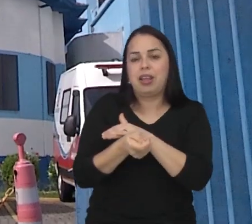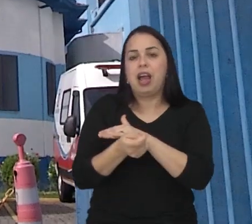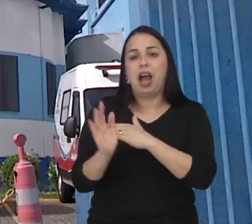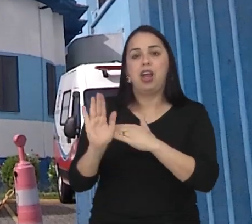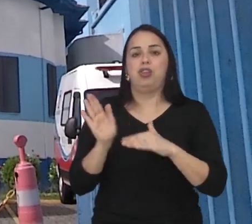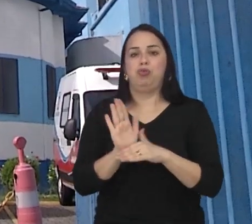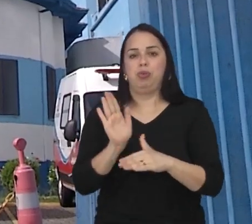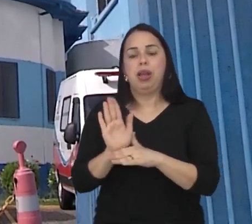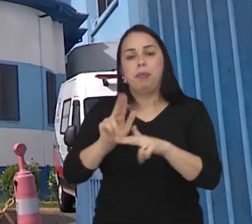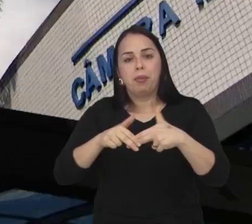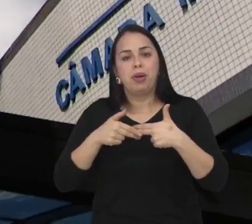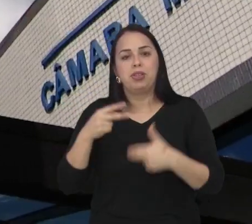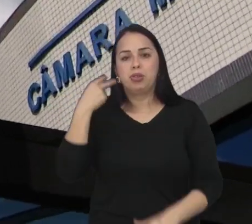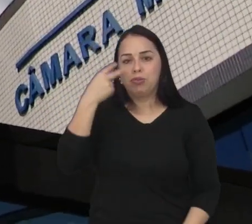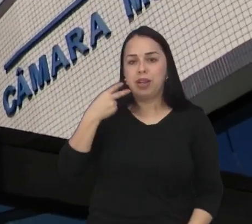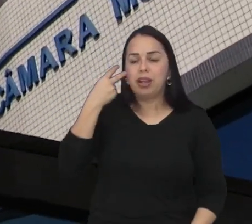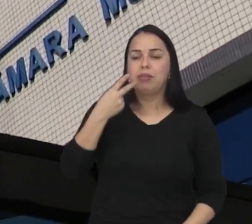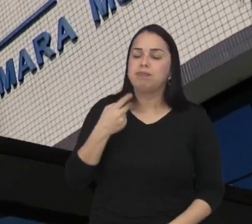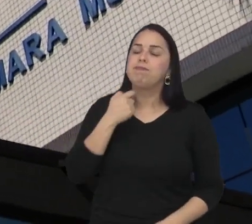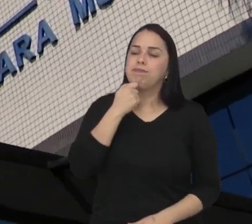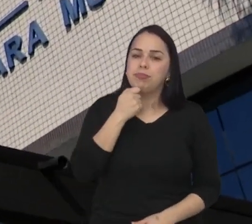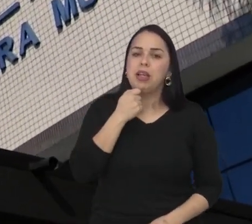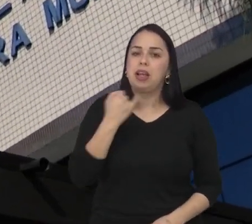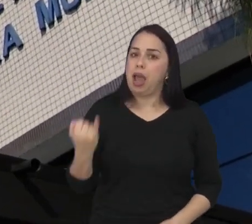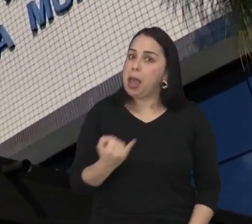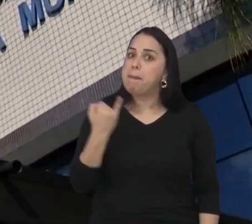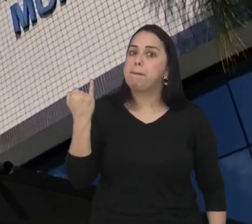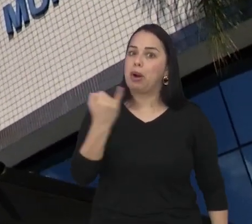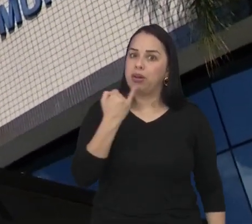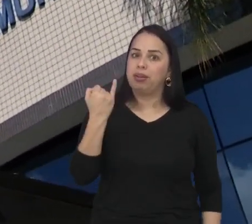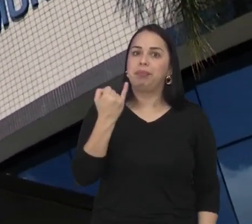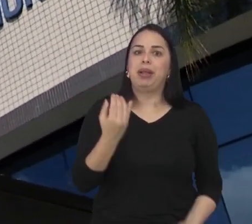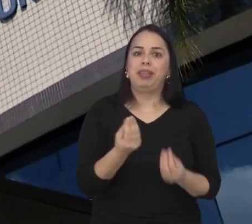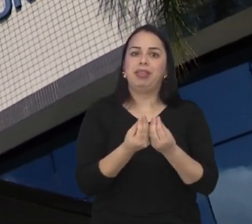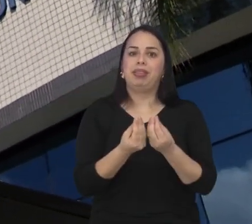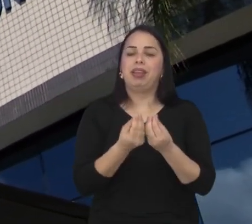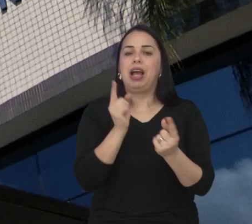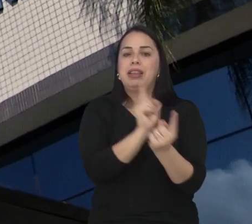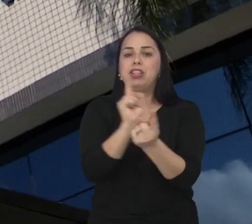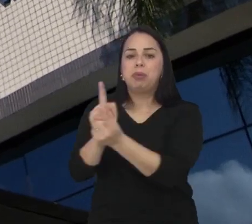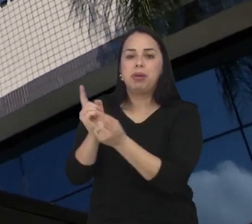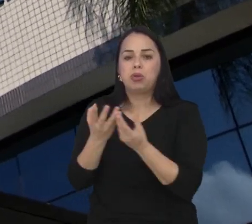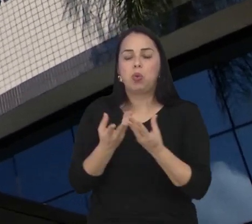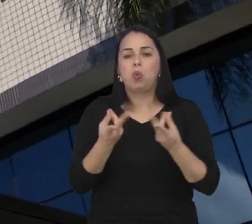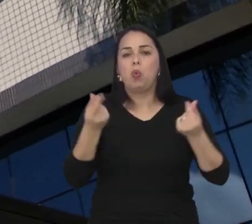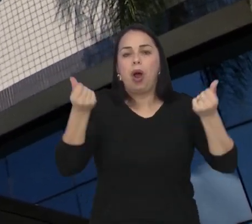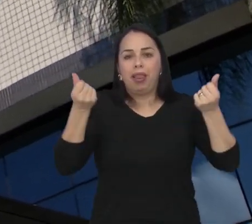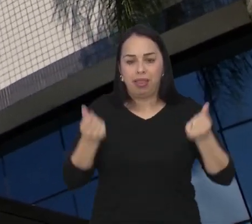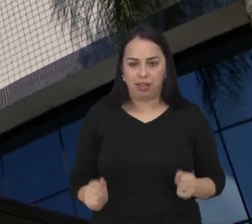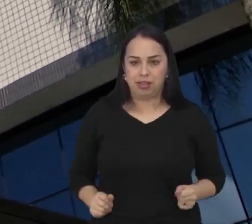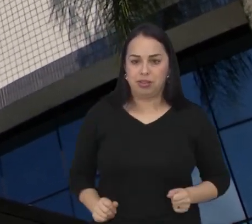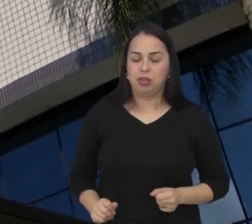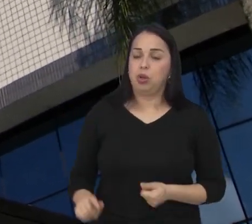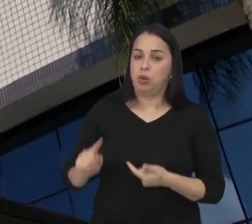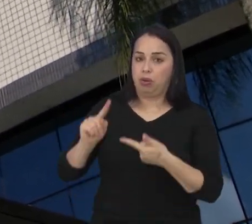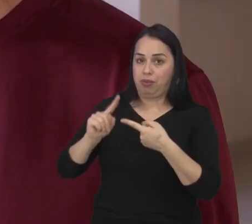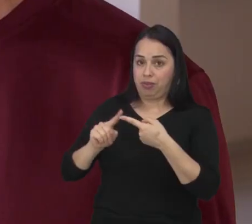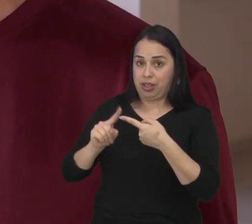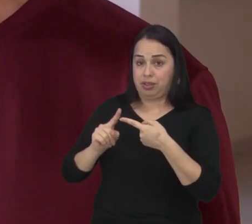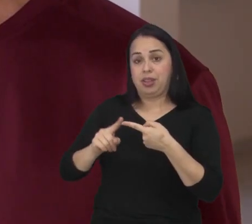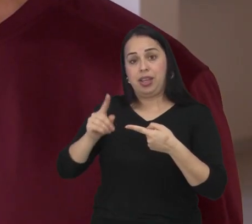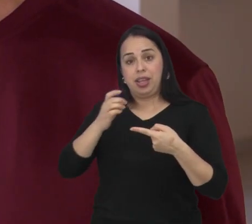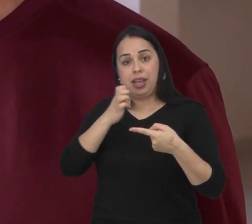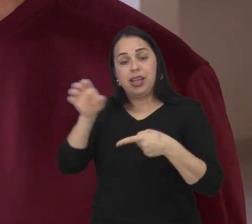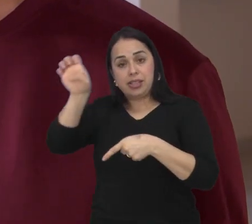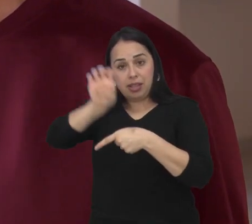contribui para essa realidade para a câmara contar com esse apoio é fundamental para garantir mais qualidade nos atendimentos o